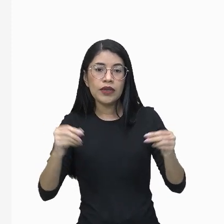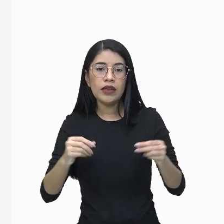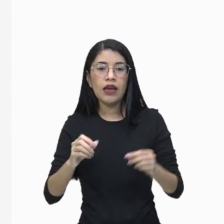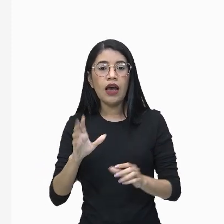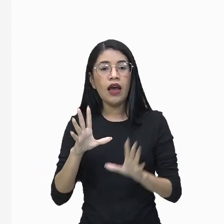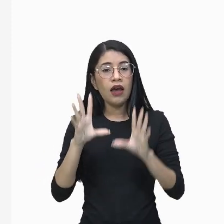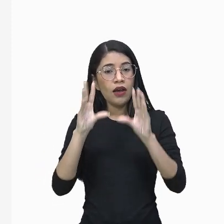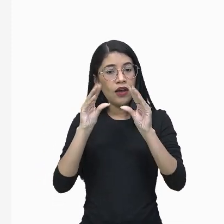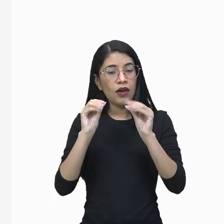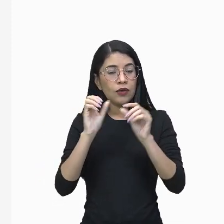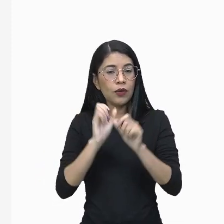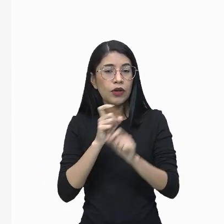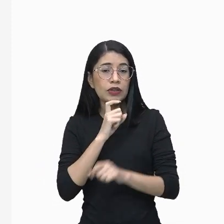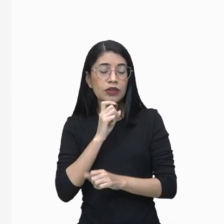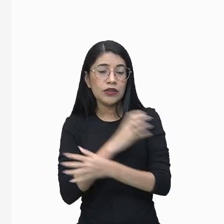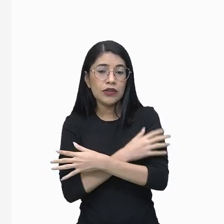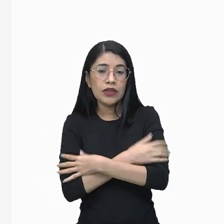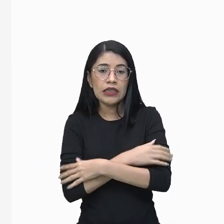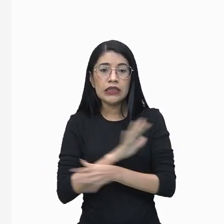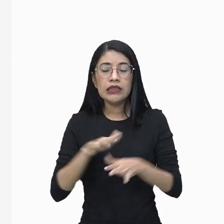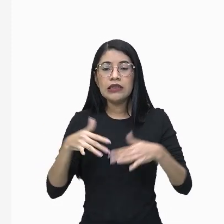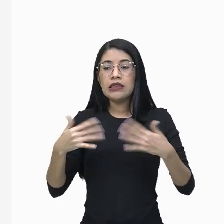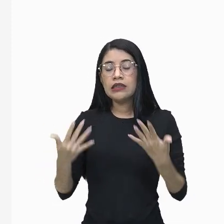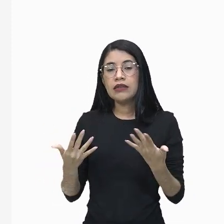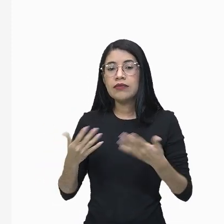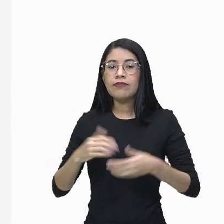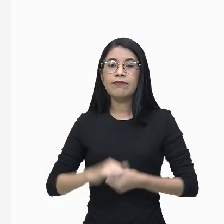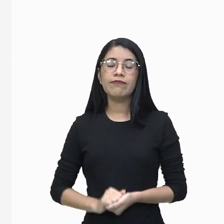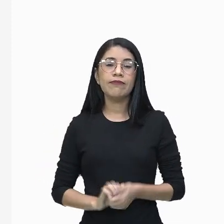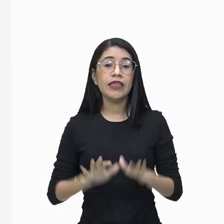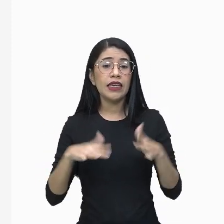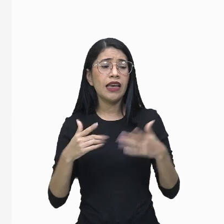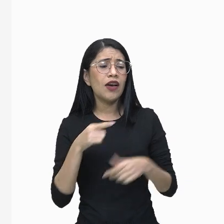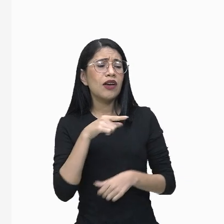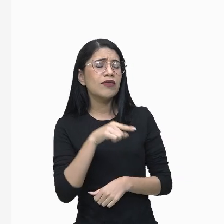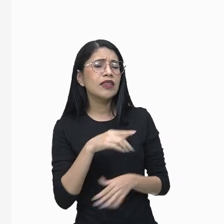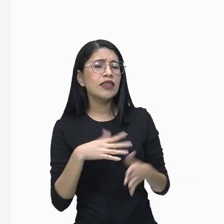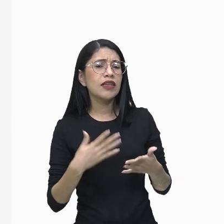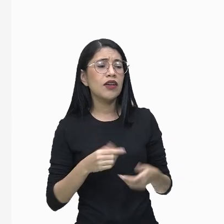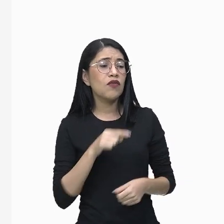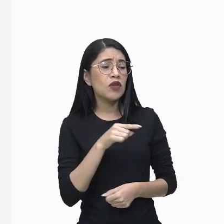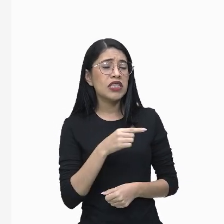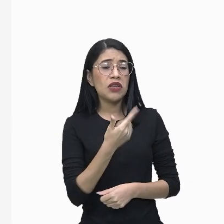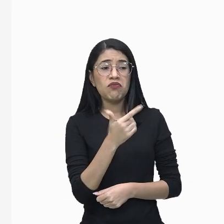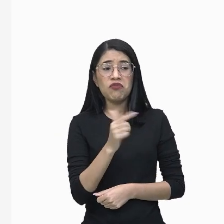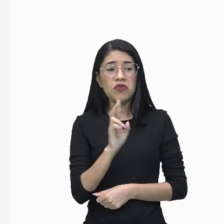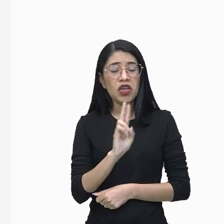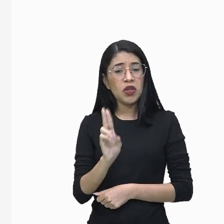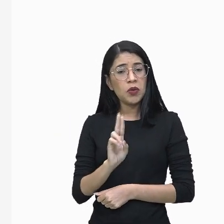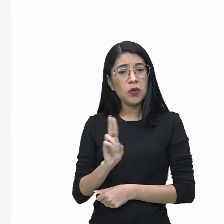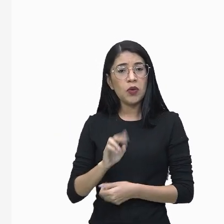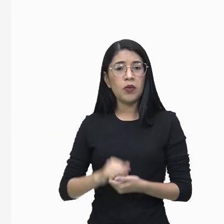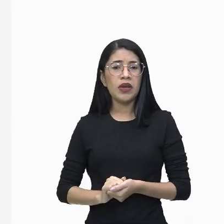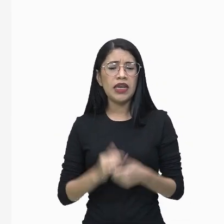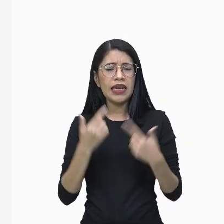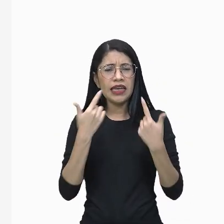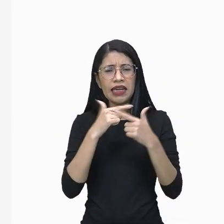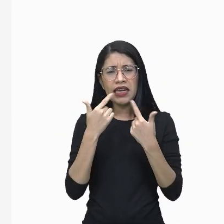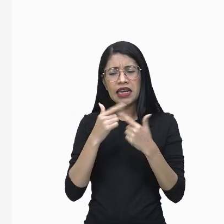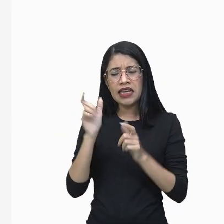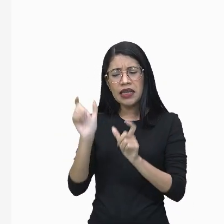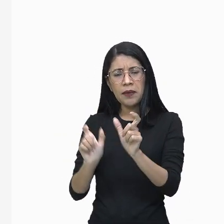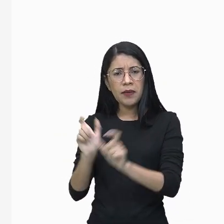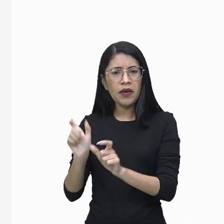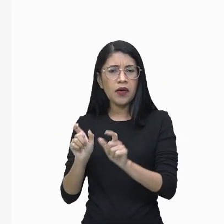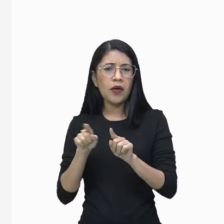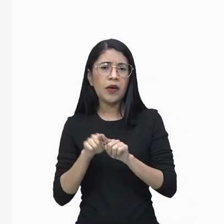noite esfriou, e agora, José? E agora você que é sem nome, que zomba dos outros, você